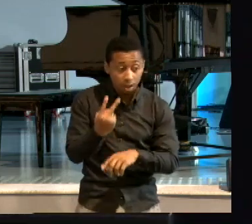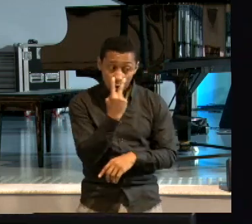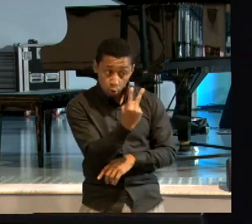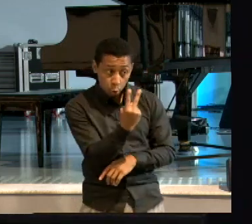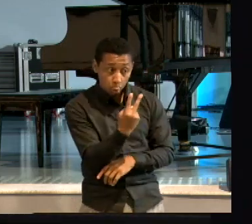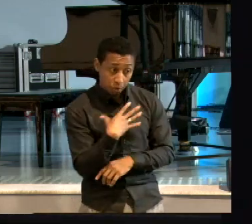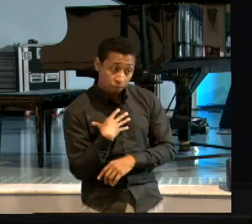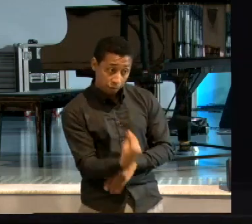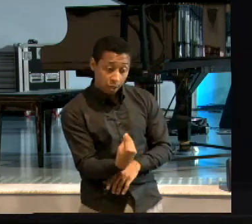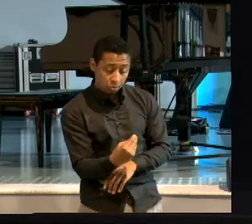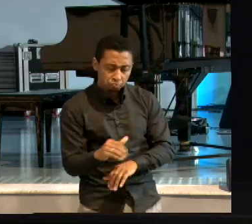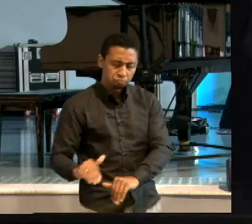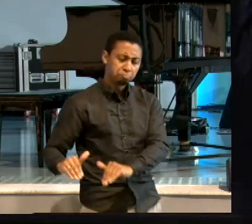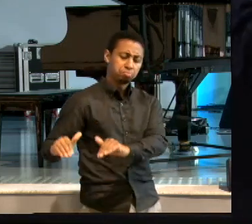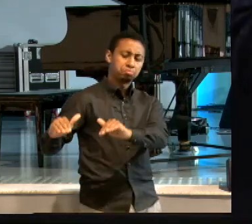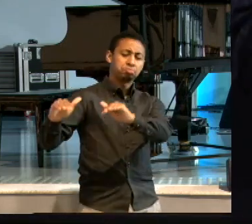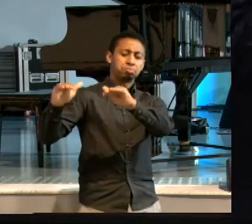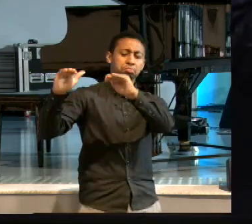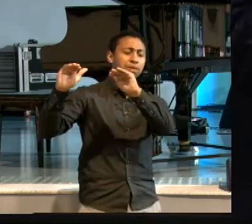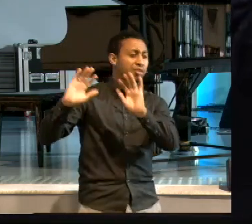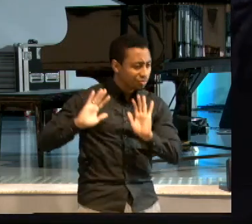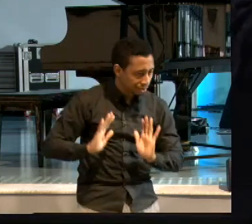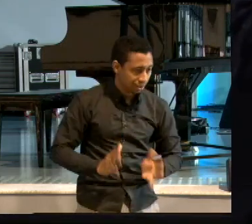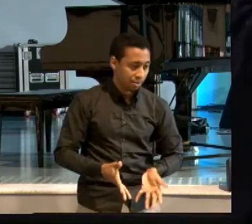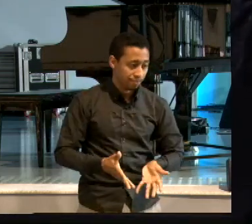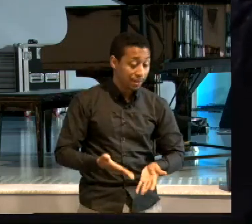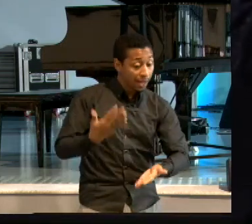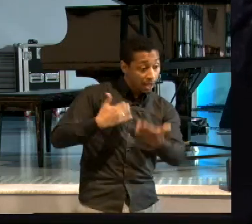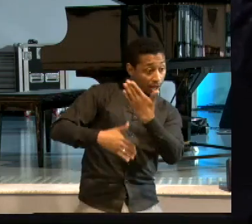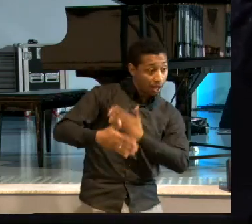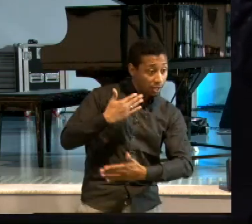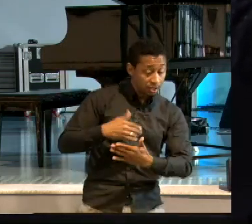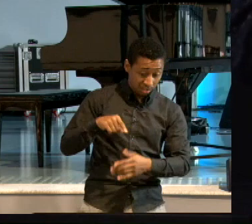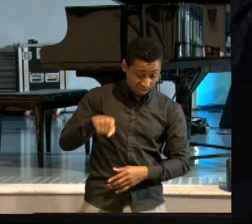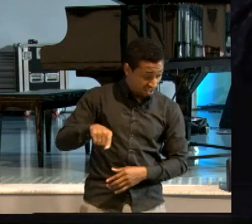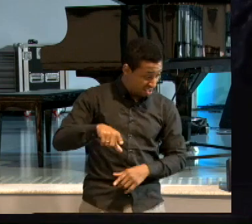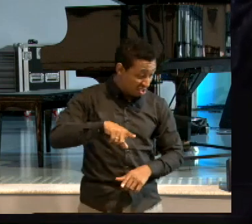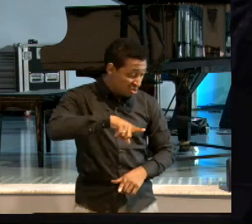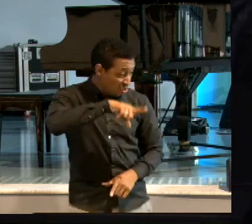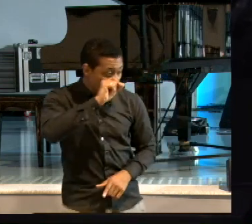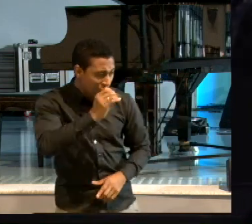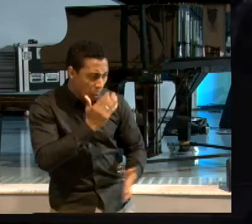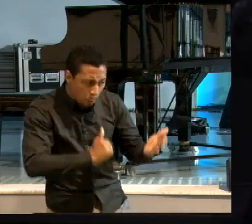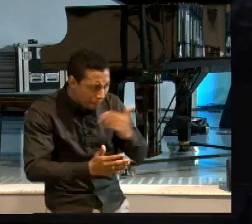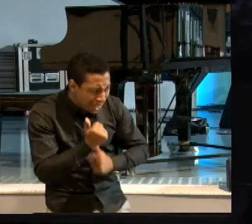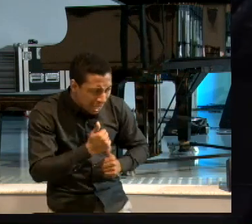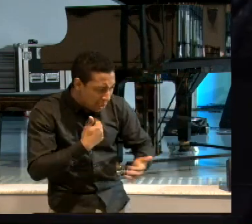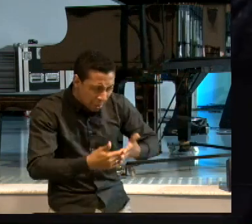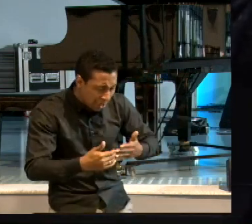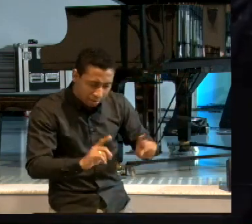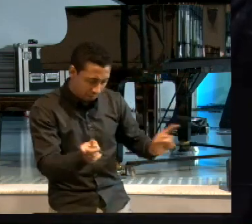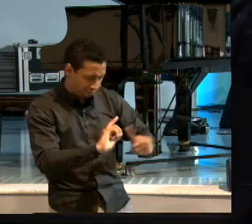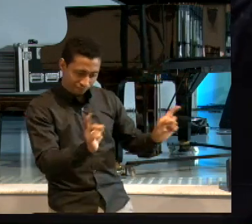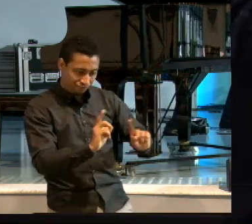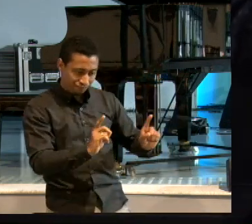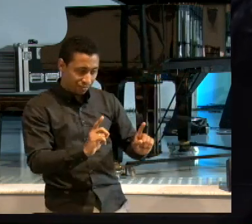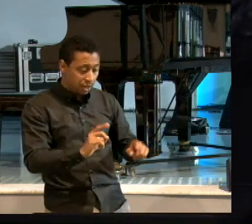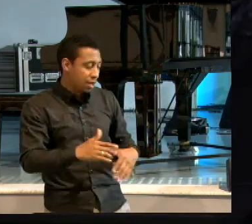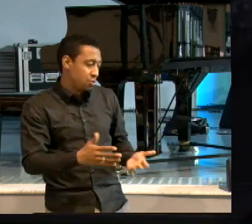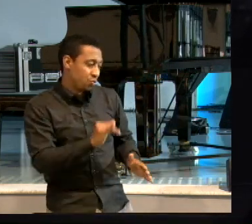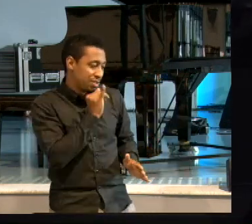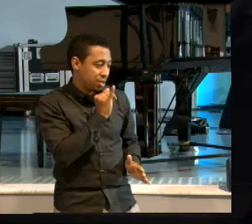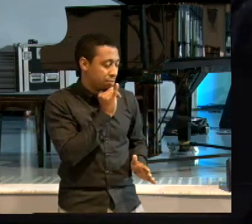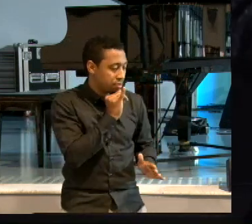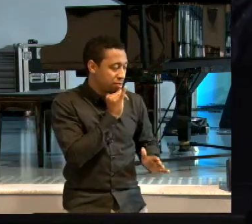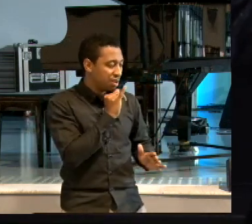bem crianças, de dizer o que é que eles queriam e o que eles não queriam comer. Eles não tinham o direito de olhar e dizer: nós não vamos